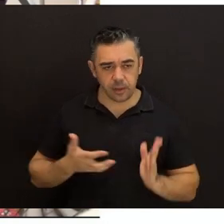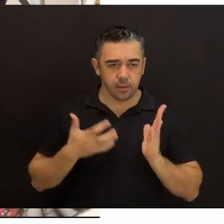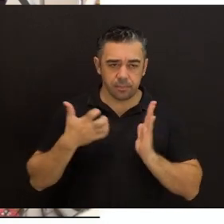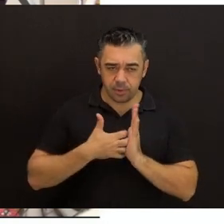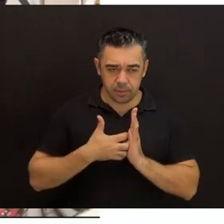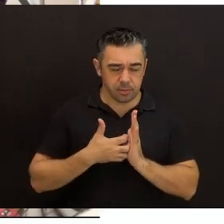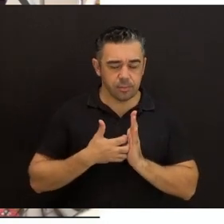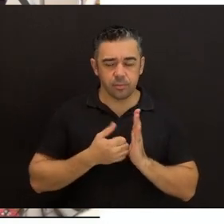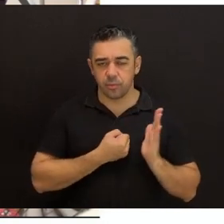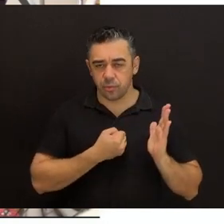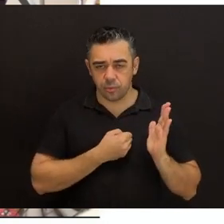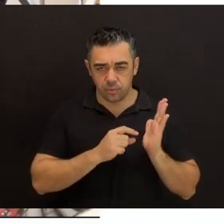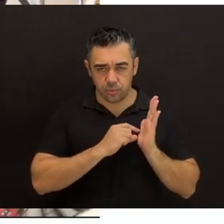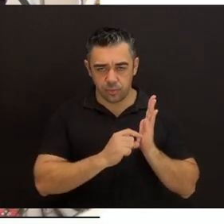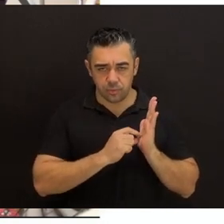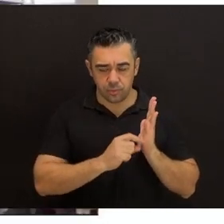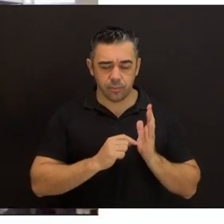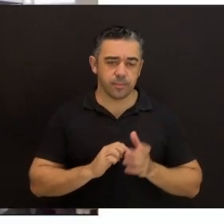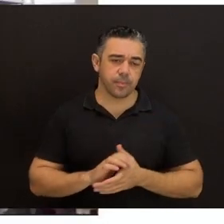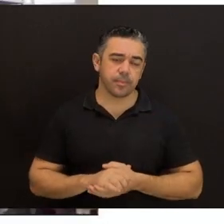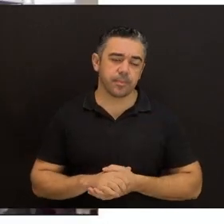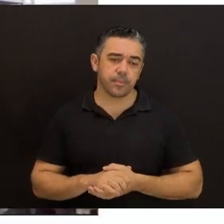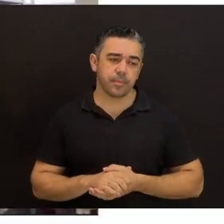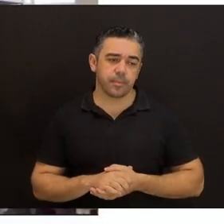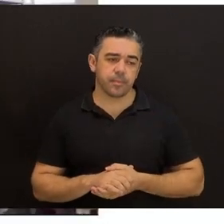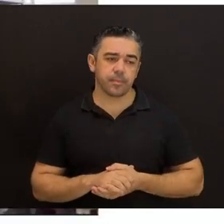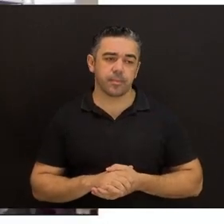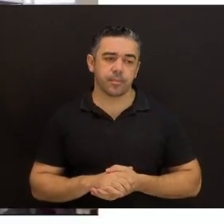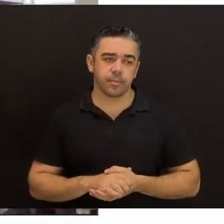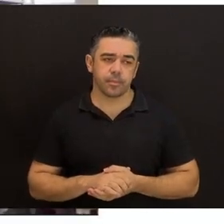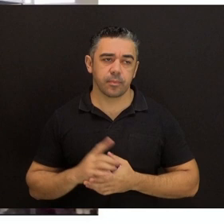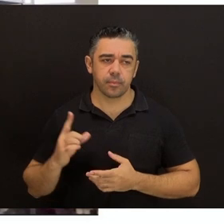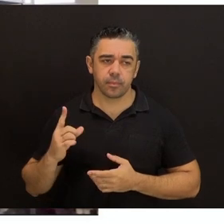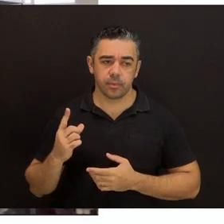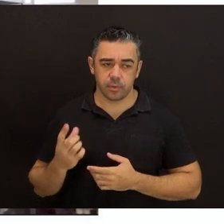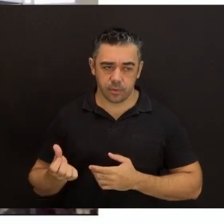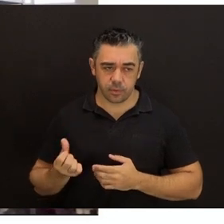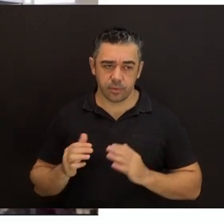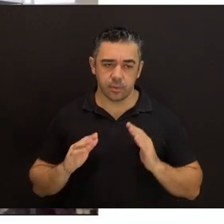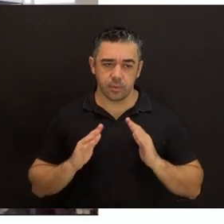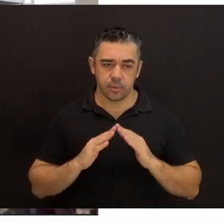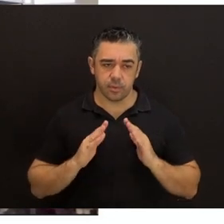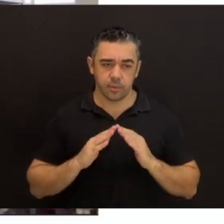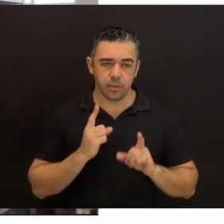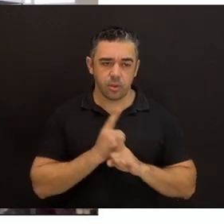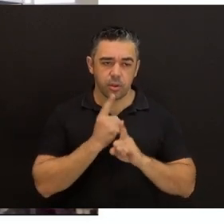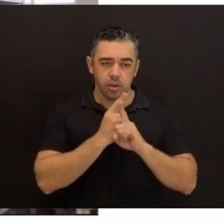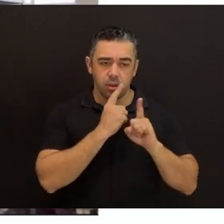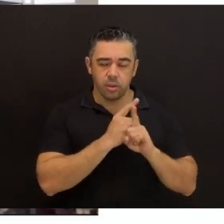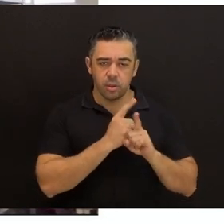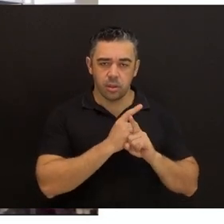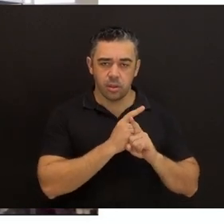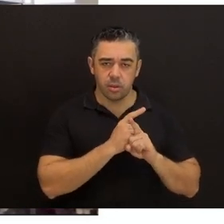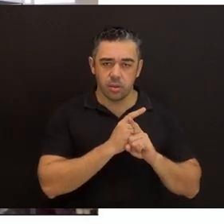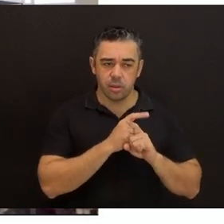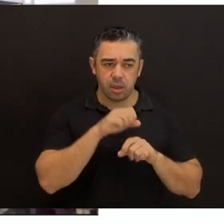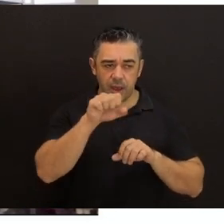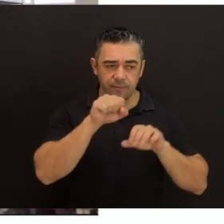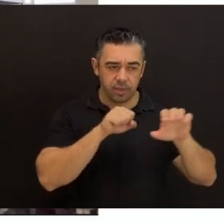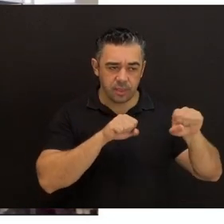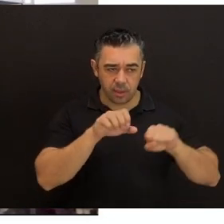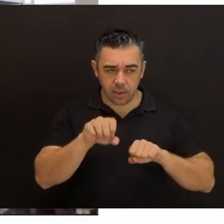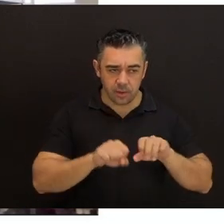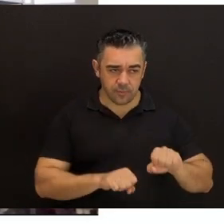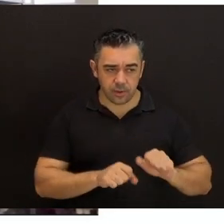com o número público municipal no dia 16 nós encontramos vários gavetários que estavam com